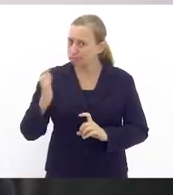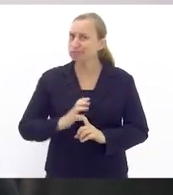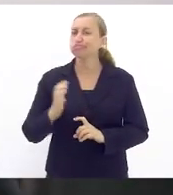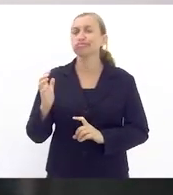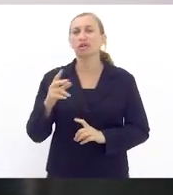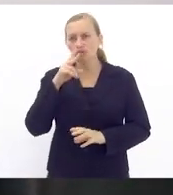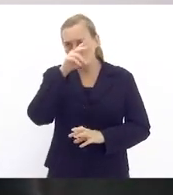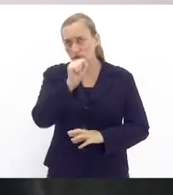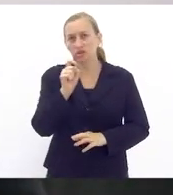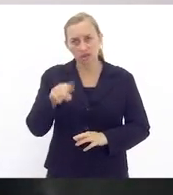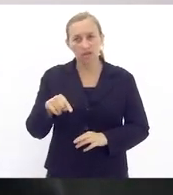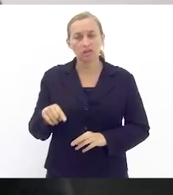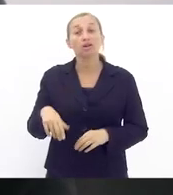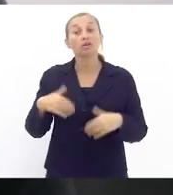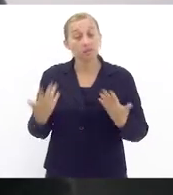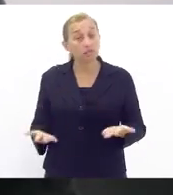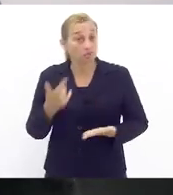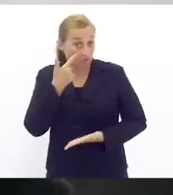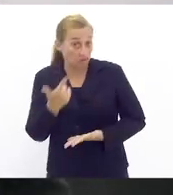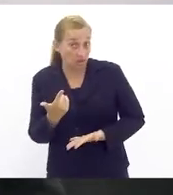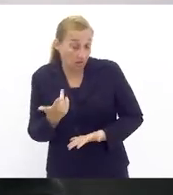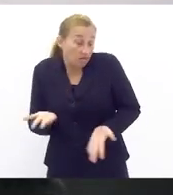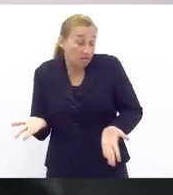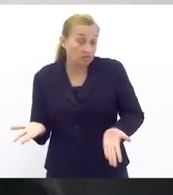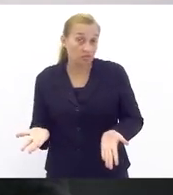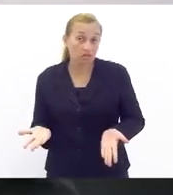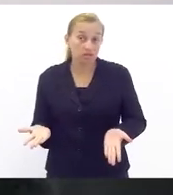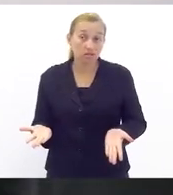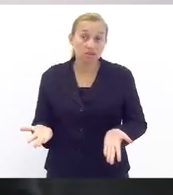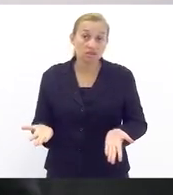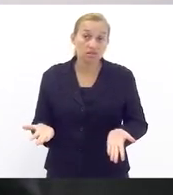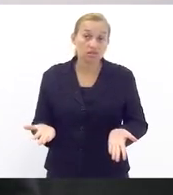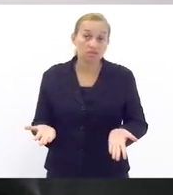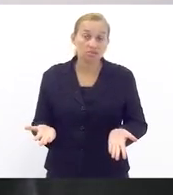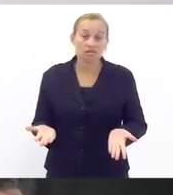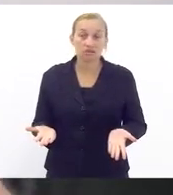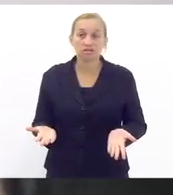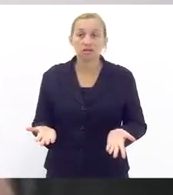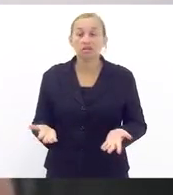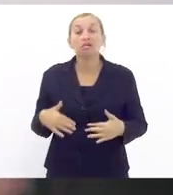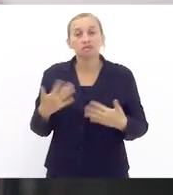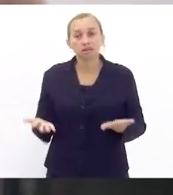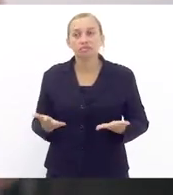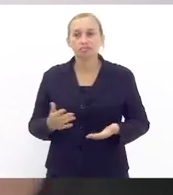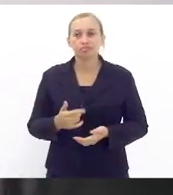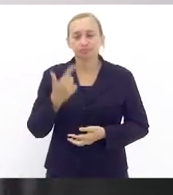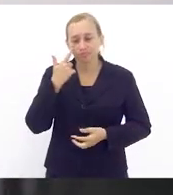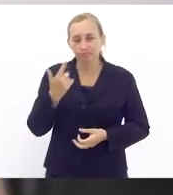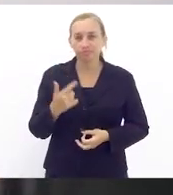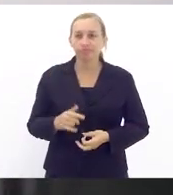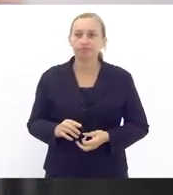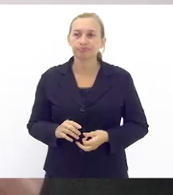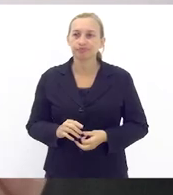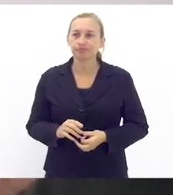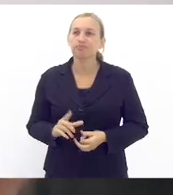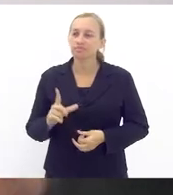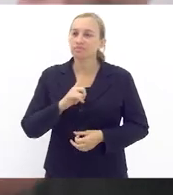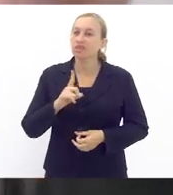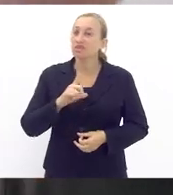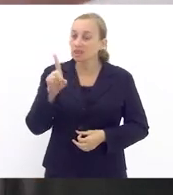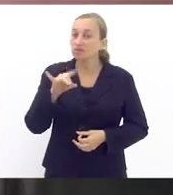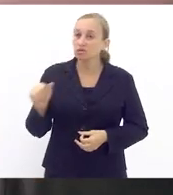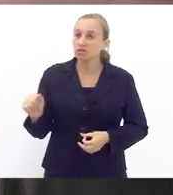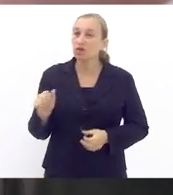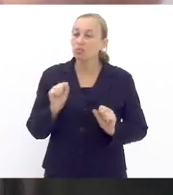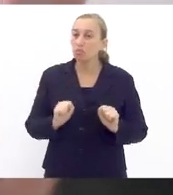grande né então você vê então a gente está nesse nesse pé então assim olha que coisa bacana então agora a gente já tem uma data